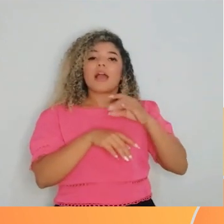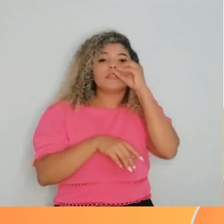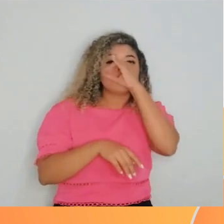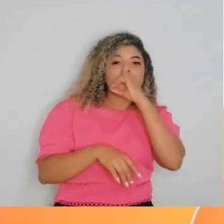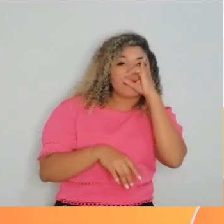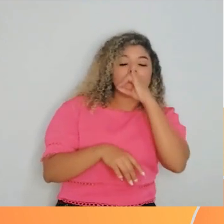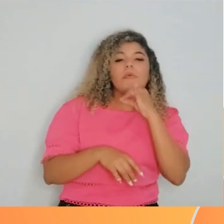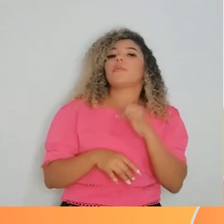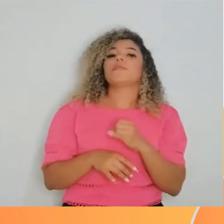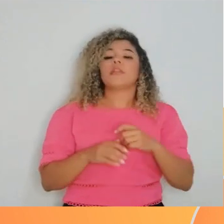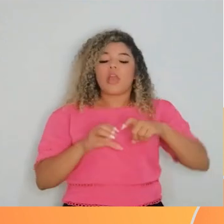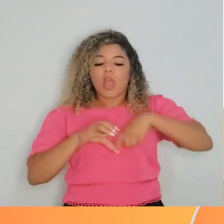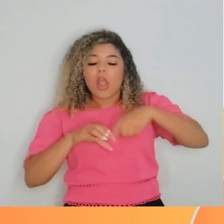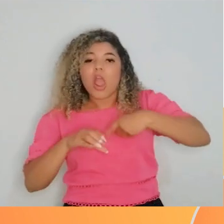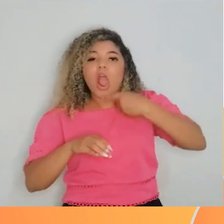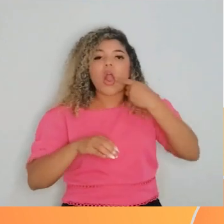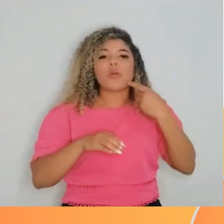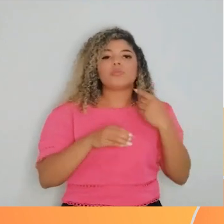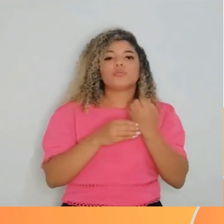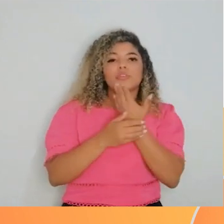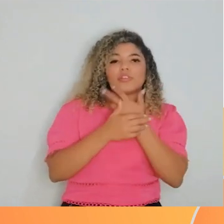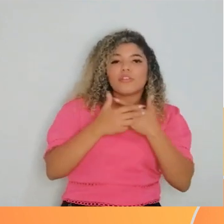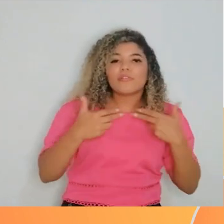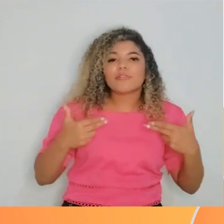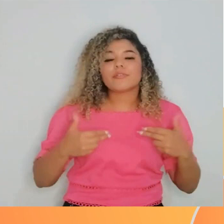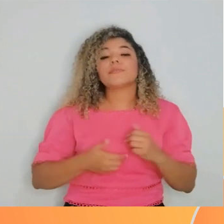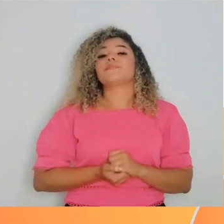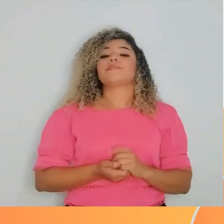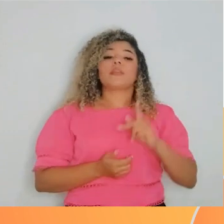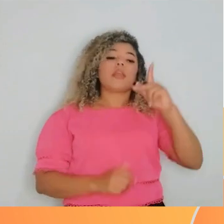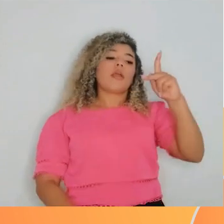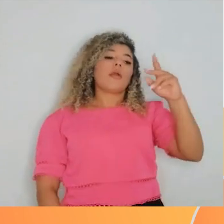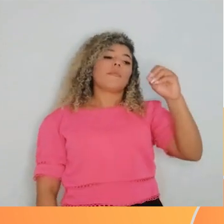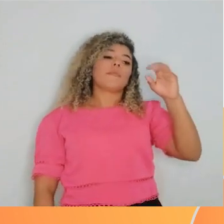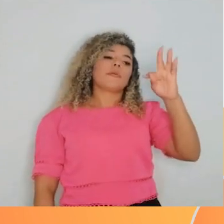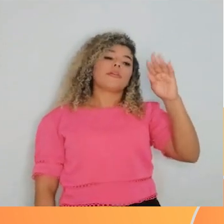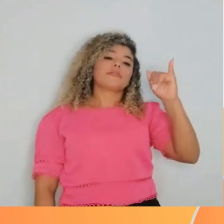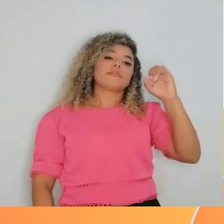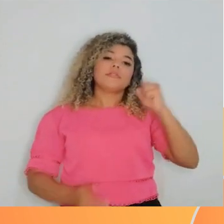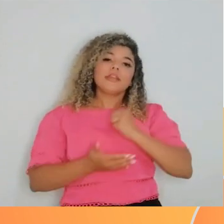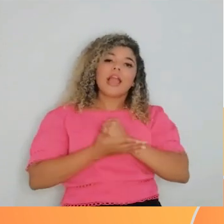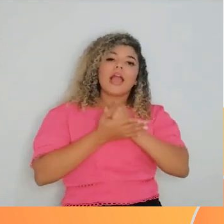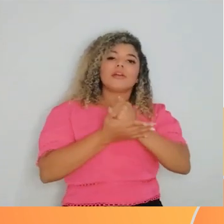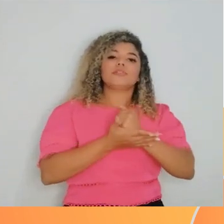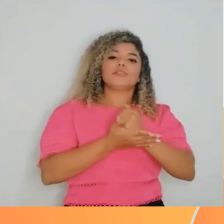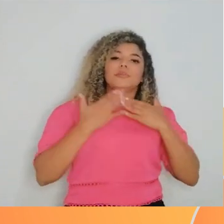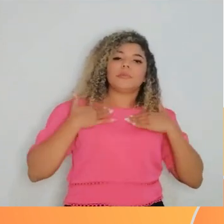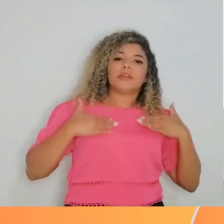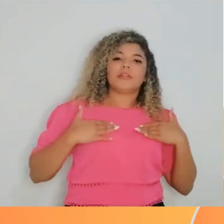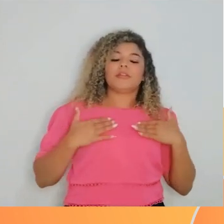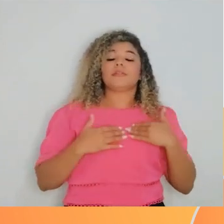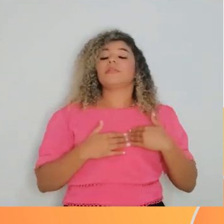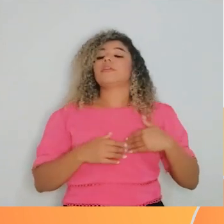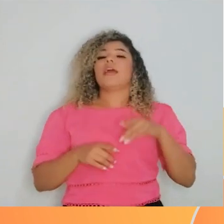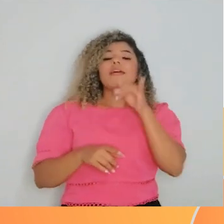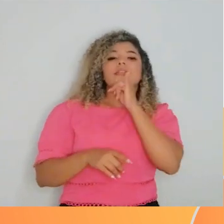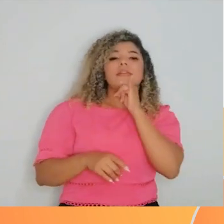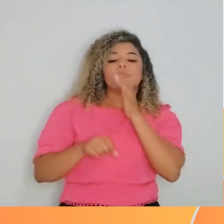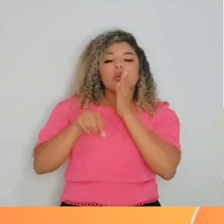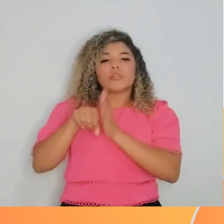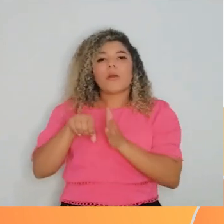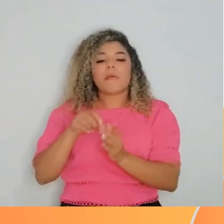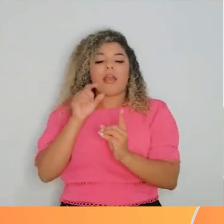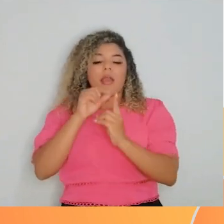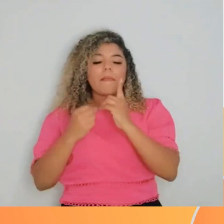de fruta. Potássio, atua no mecanismo de contração muscular. Banana, tomate, laranja são